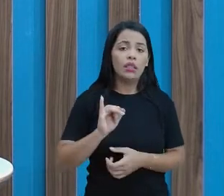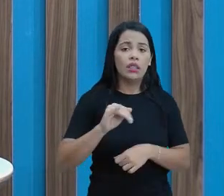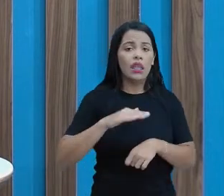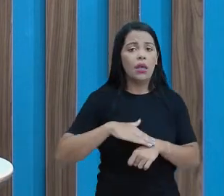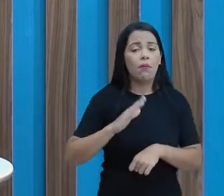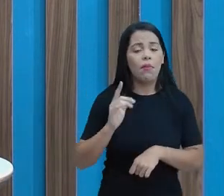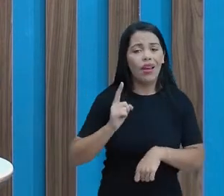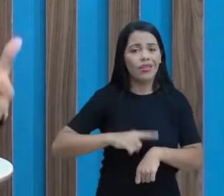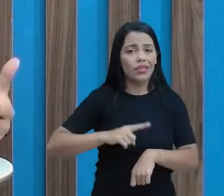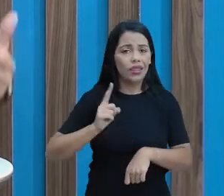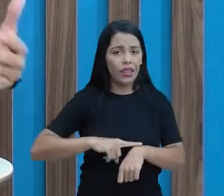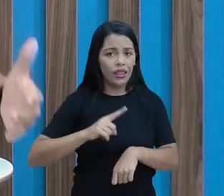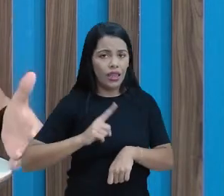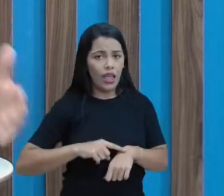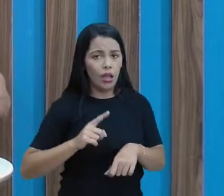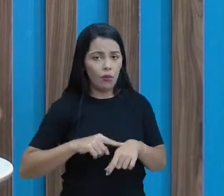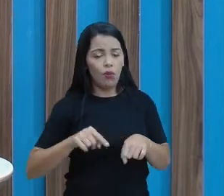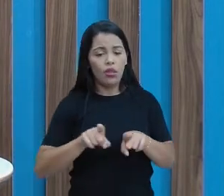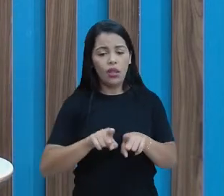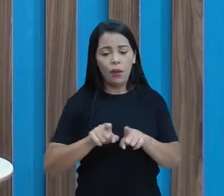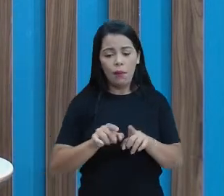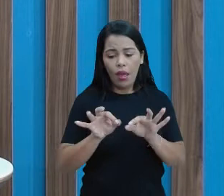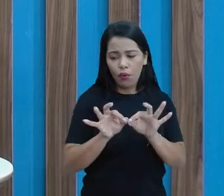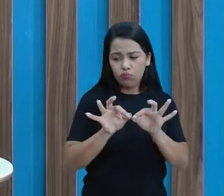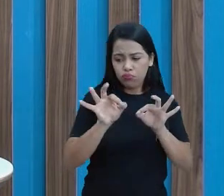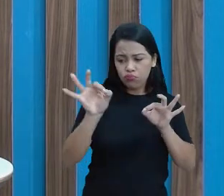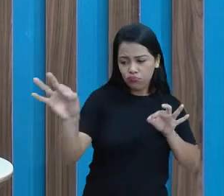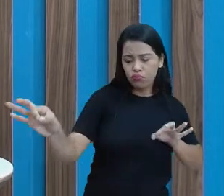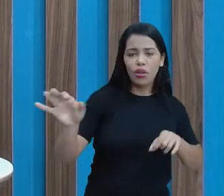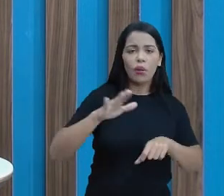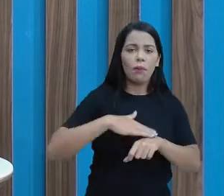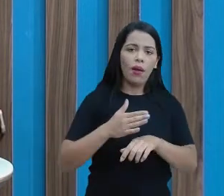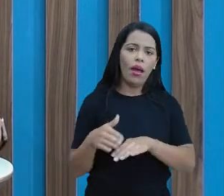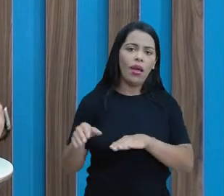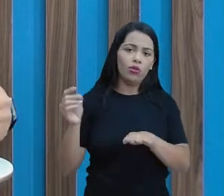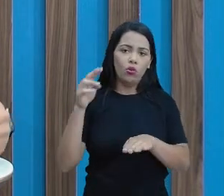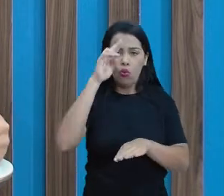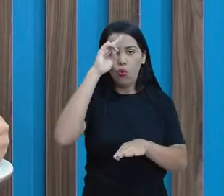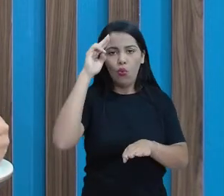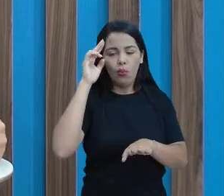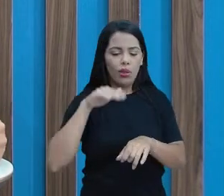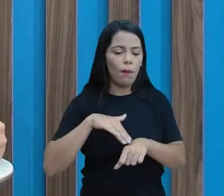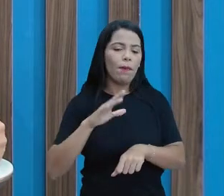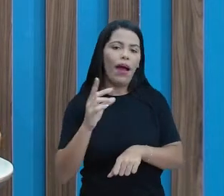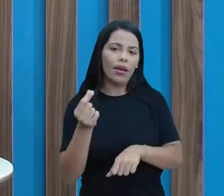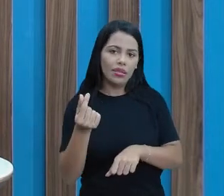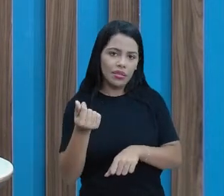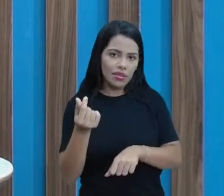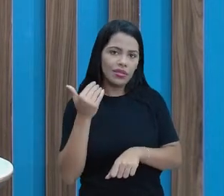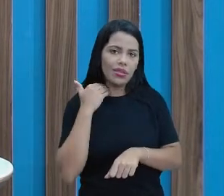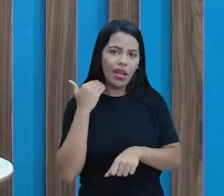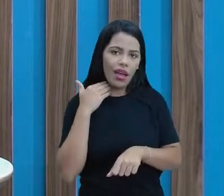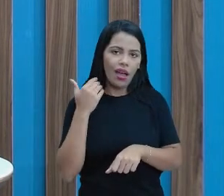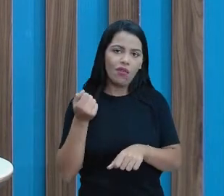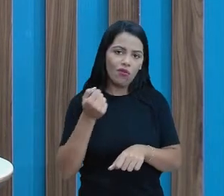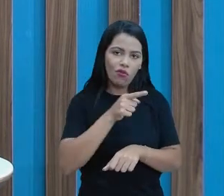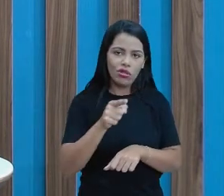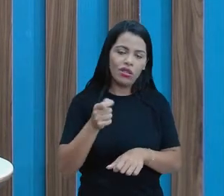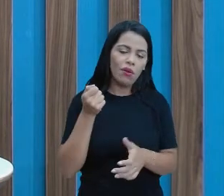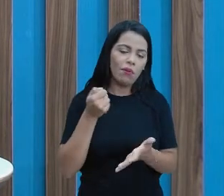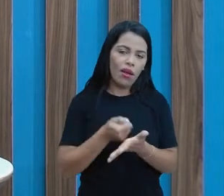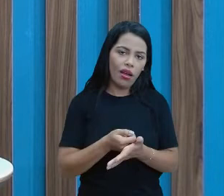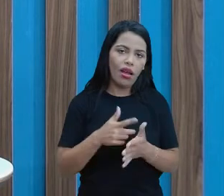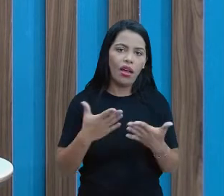tempo e quanto maior for a distância que você vai percorrer, maior vai ser o valor pago, certo? E você pode notar também